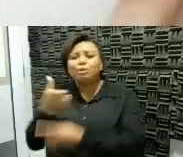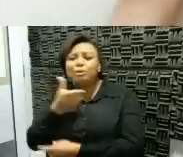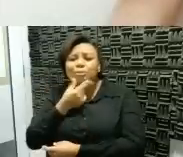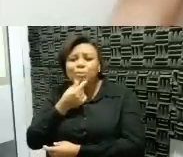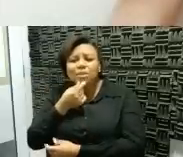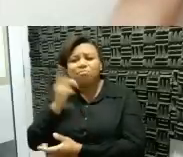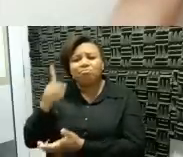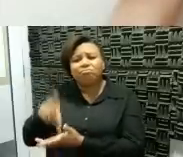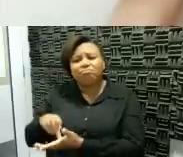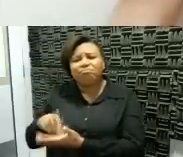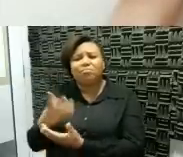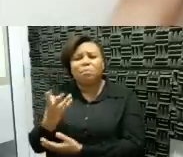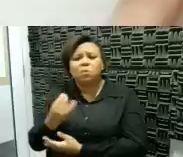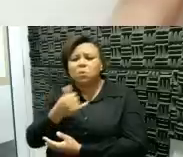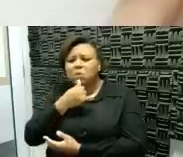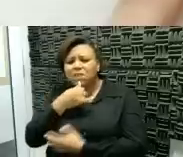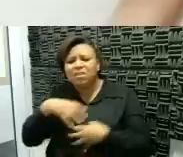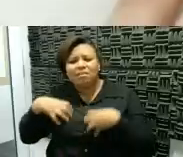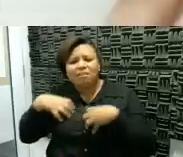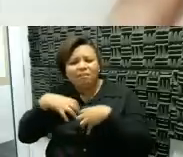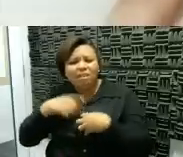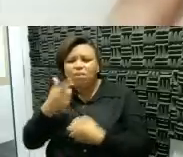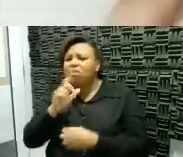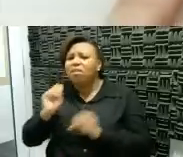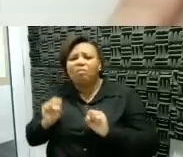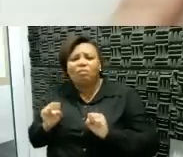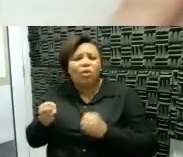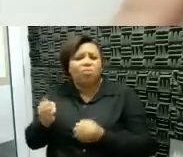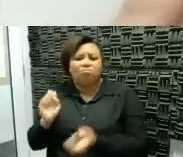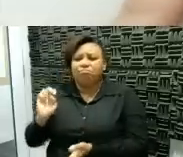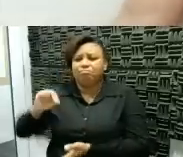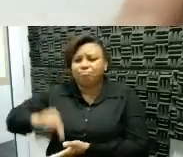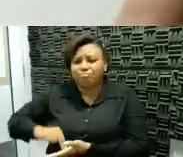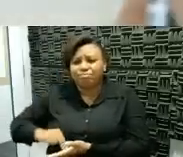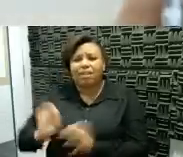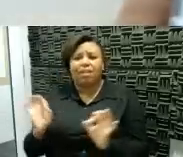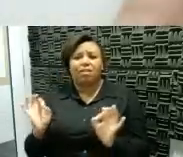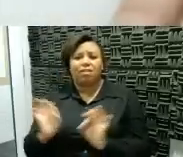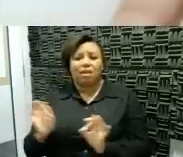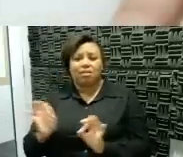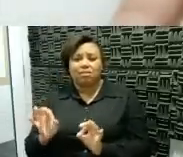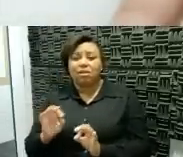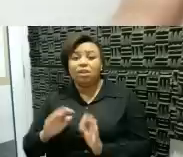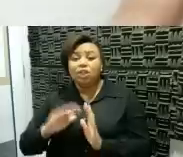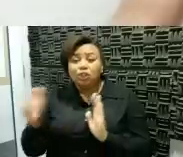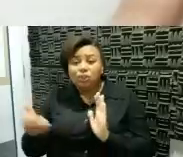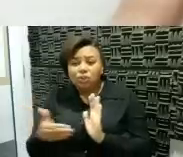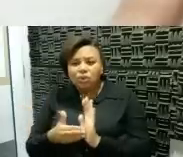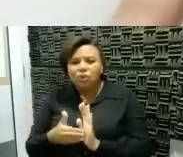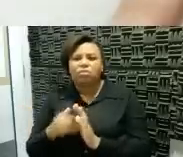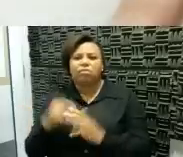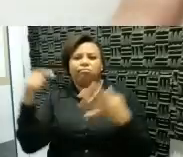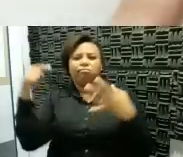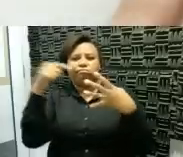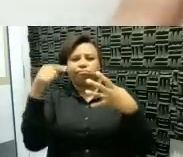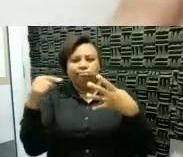chateado a ponto de não ter forças mesmo para sair de casa todas essas situações né a gente fala